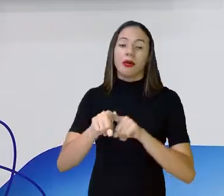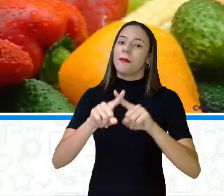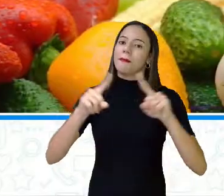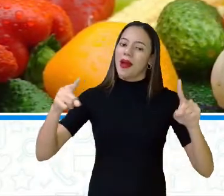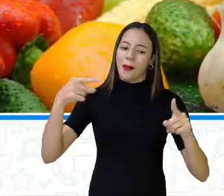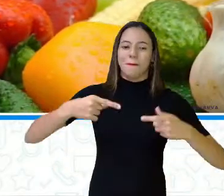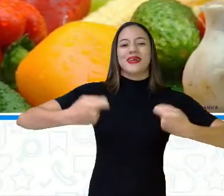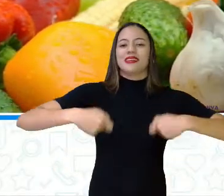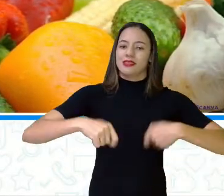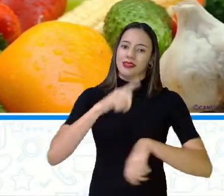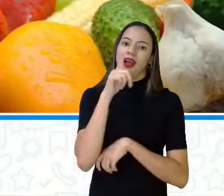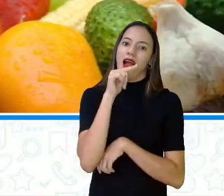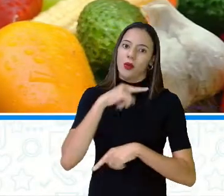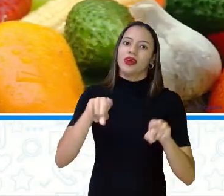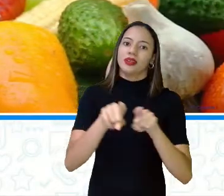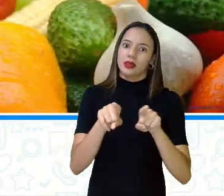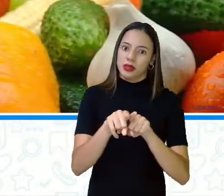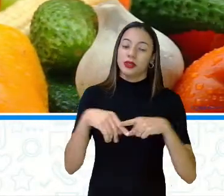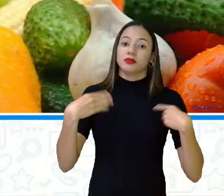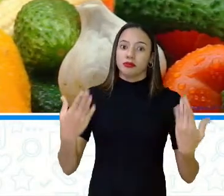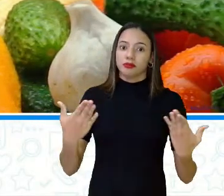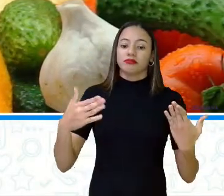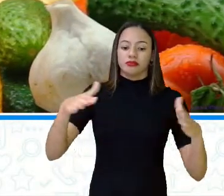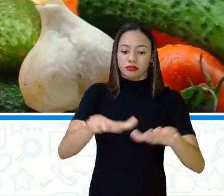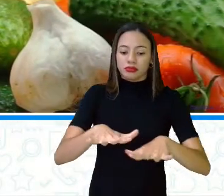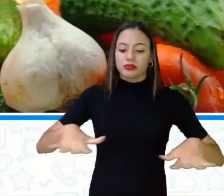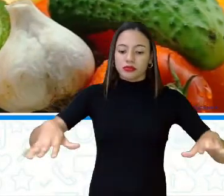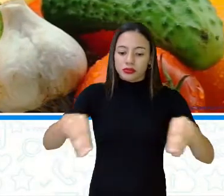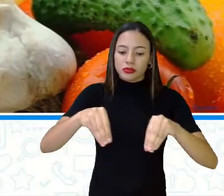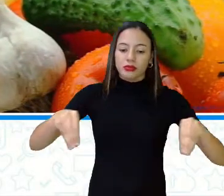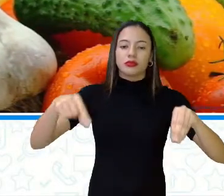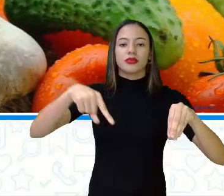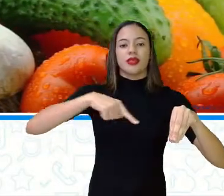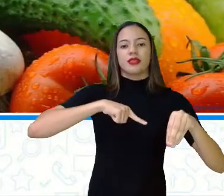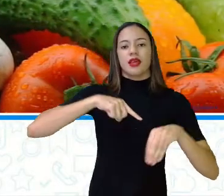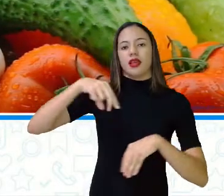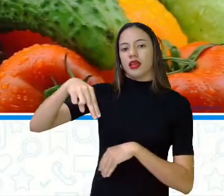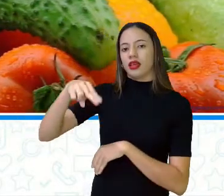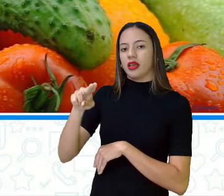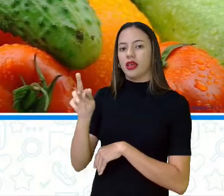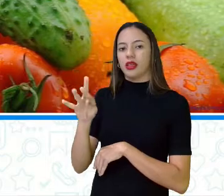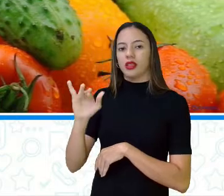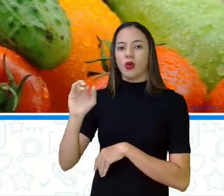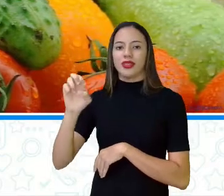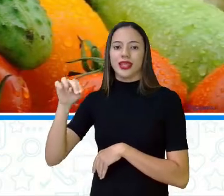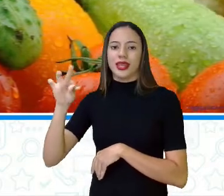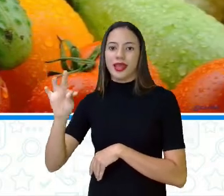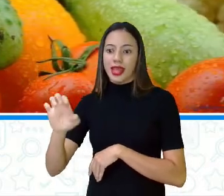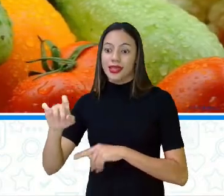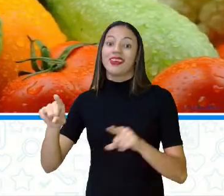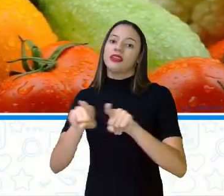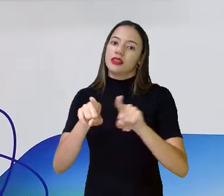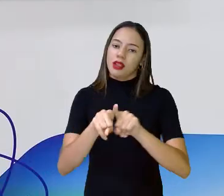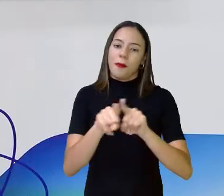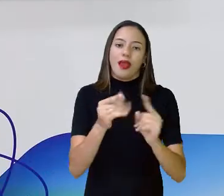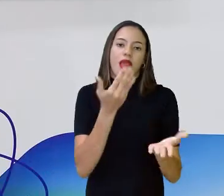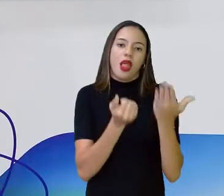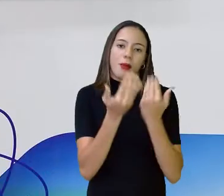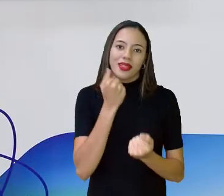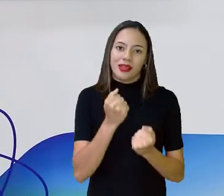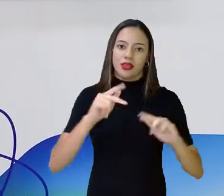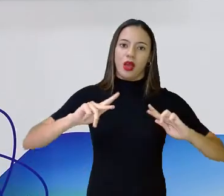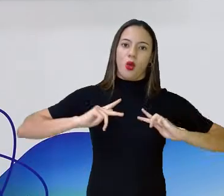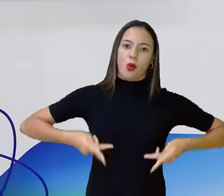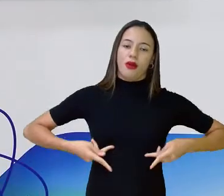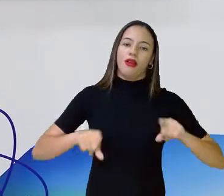ser importante. Então, além de nutrientes, nós temos aí a alimentação das pessoas e animais. E todos isso que